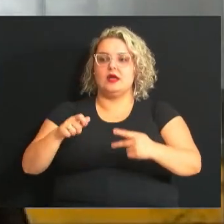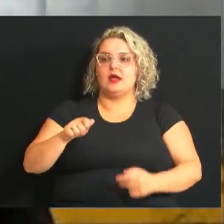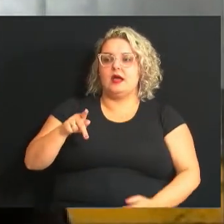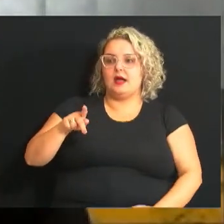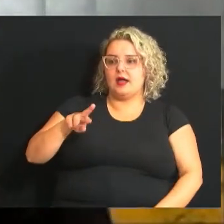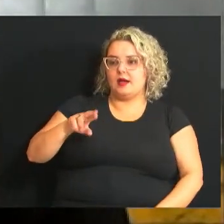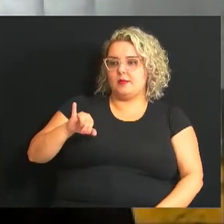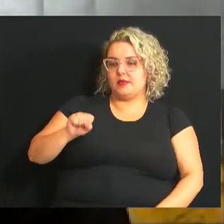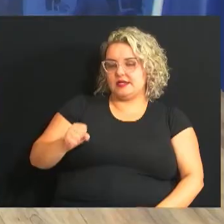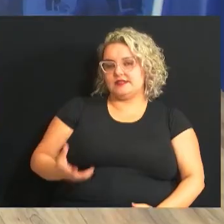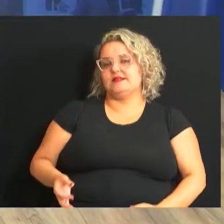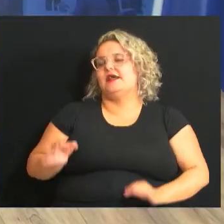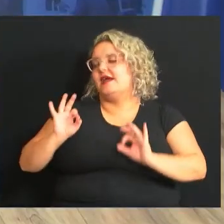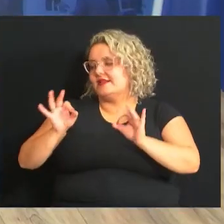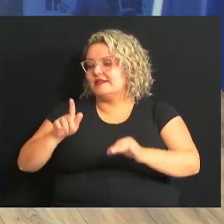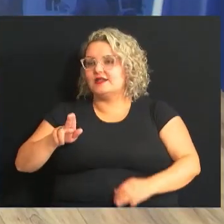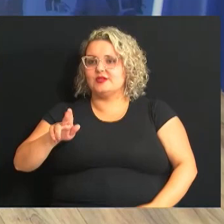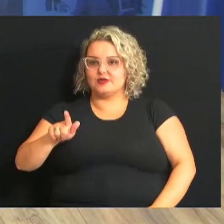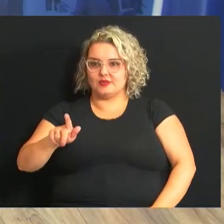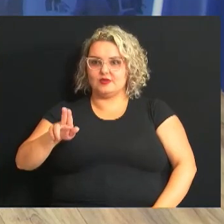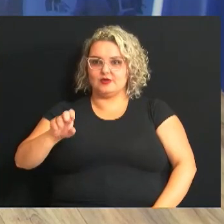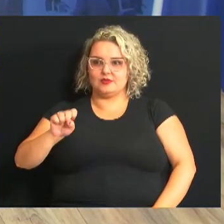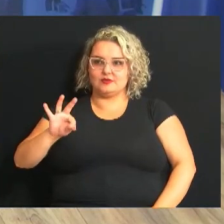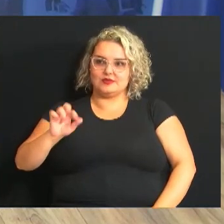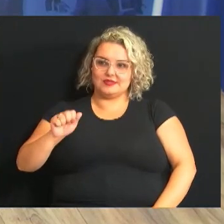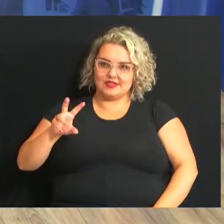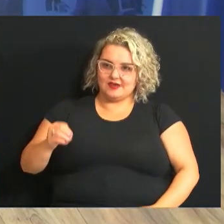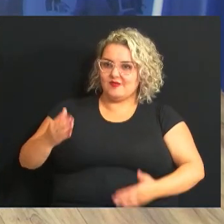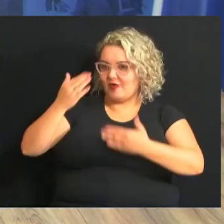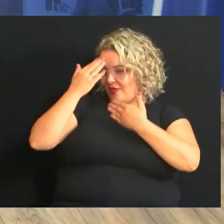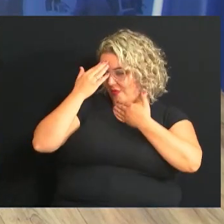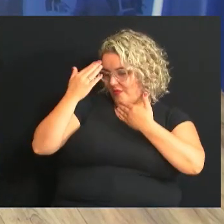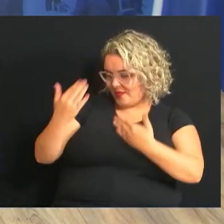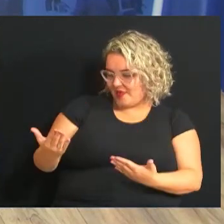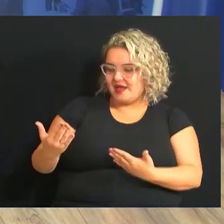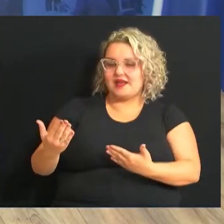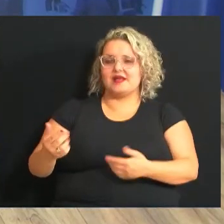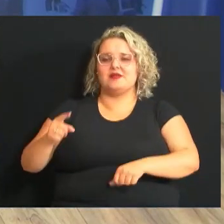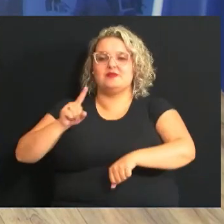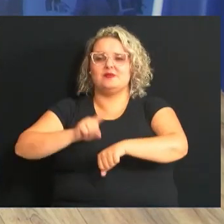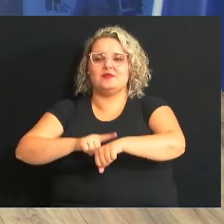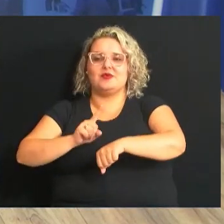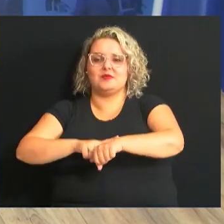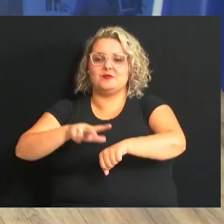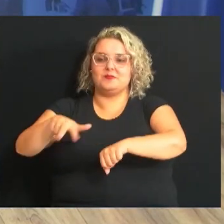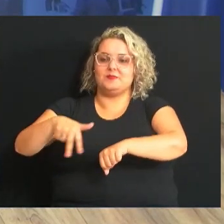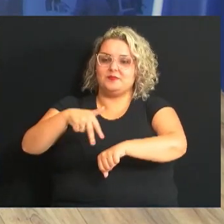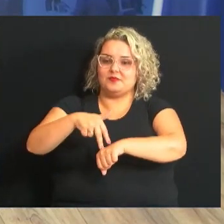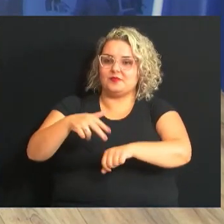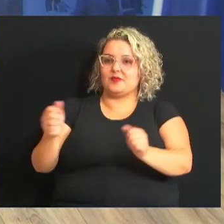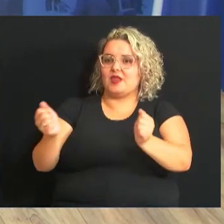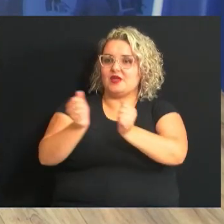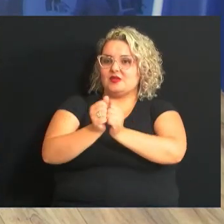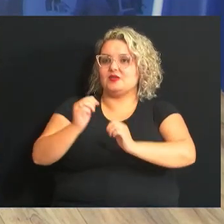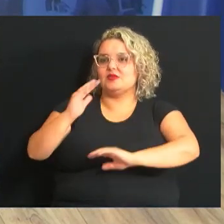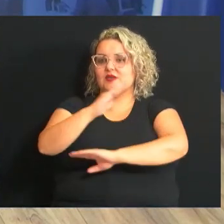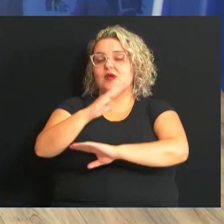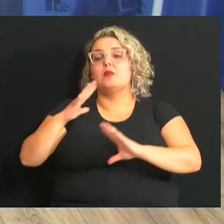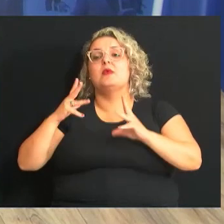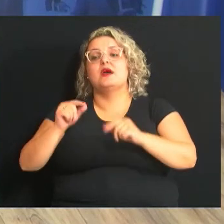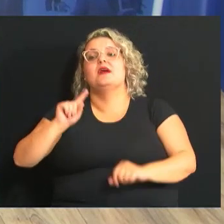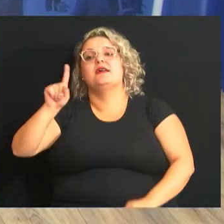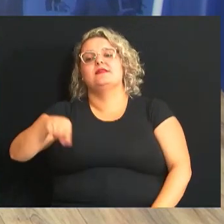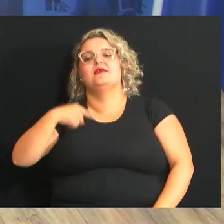certo, então, Gustavo Martinez, muito obrigado pela disponibilidade do seu tempo aqui com o Câmara Total e até uma